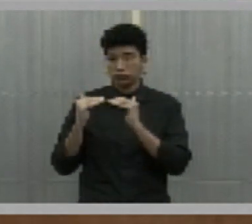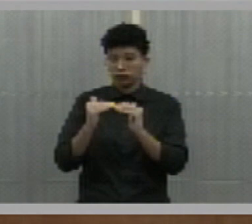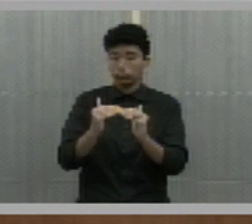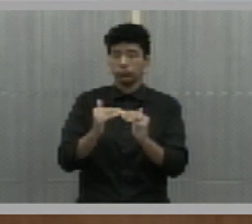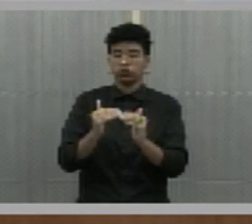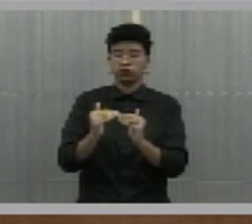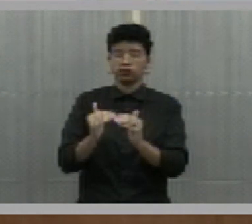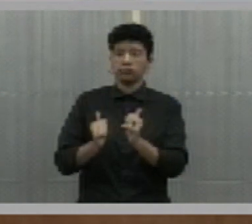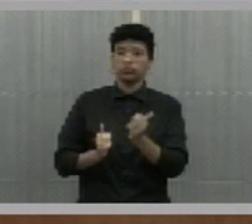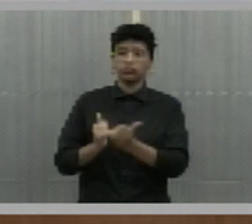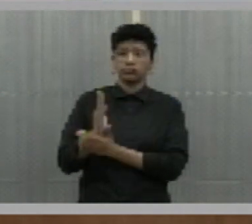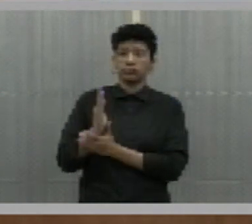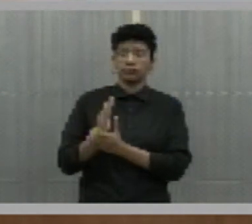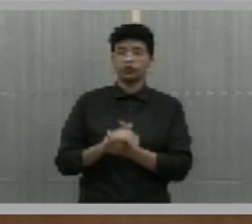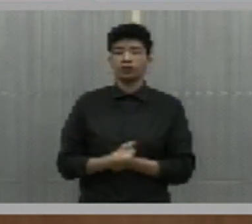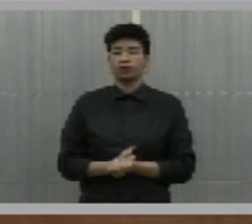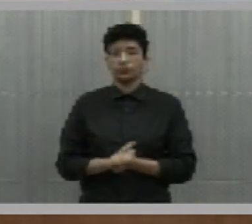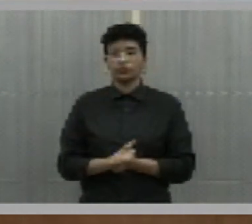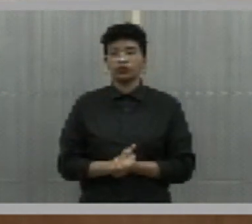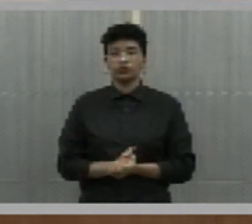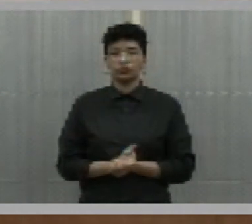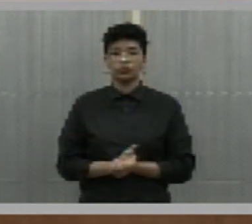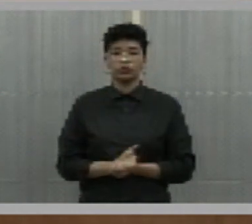como estão. Aprovado.